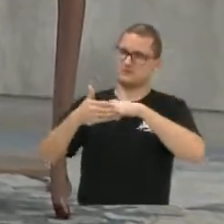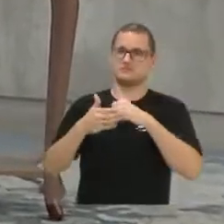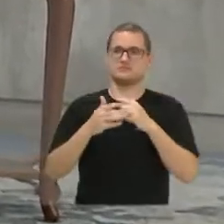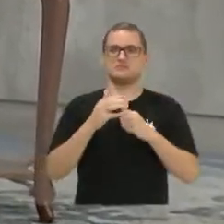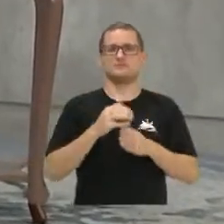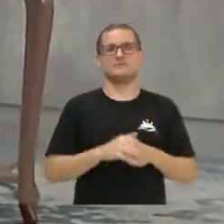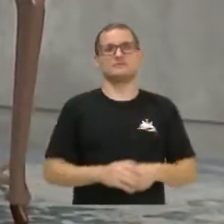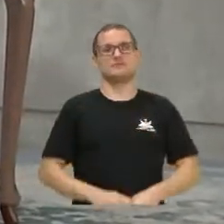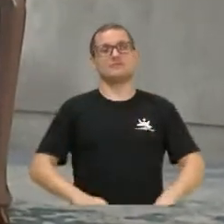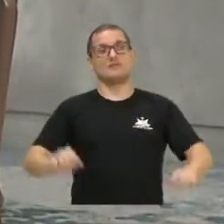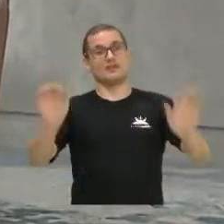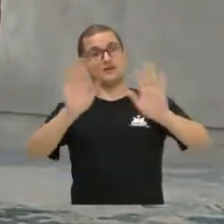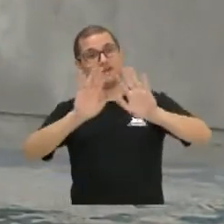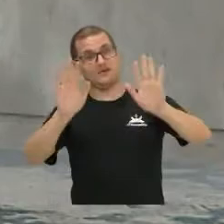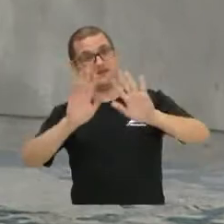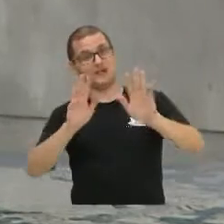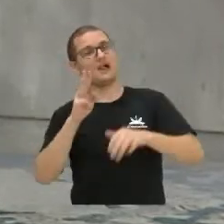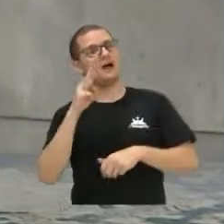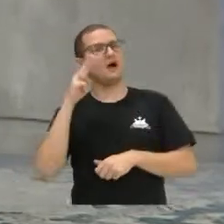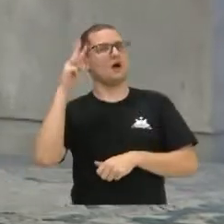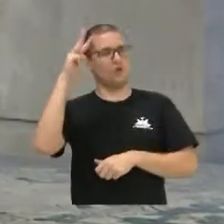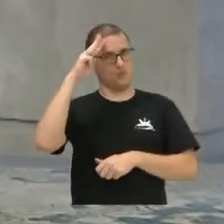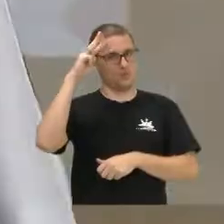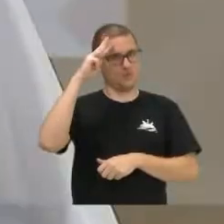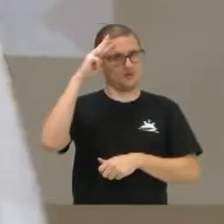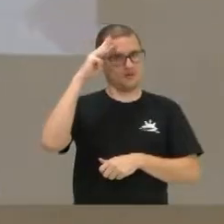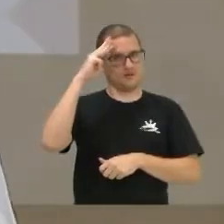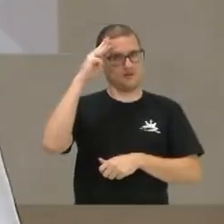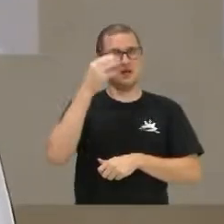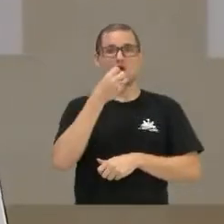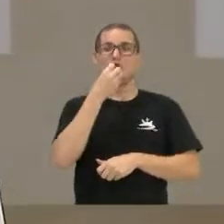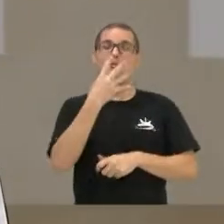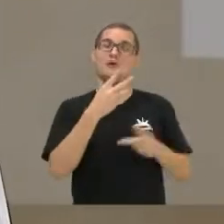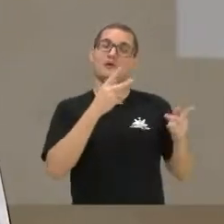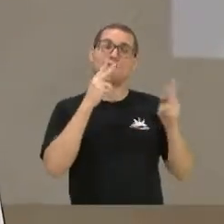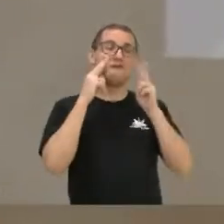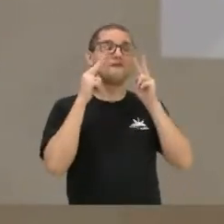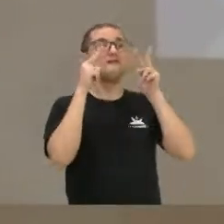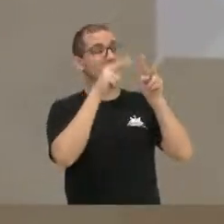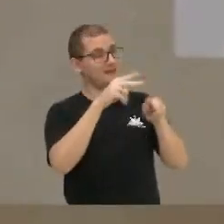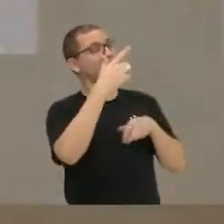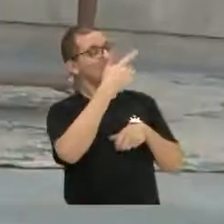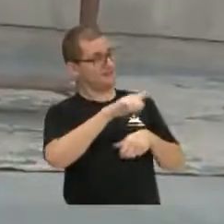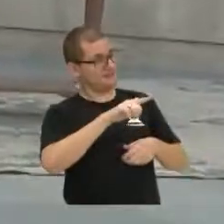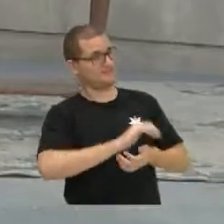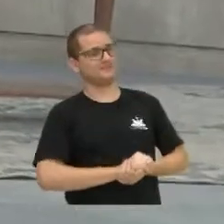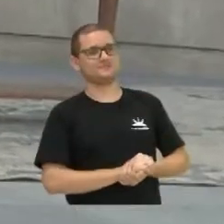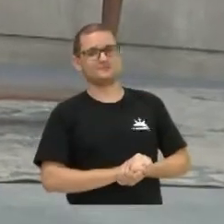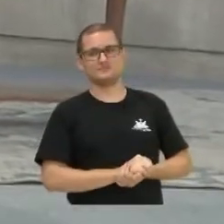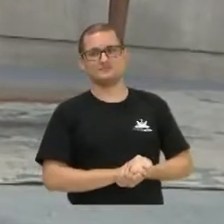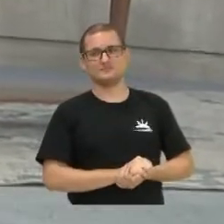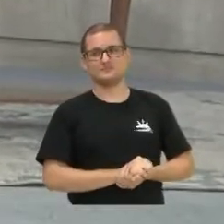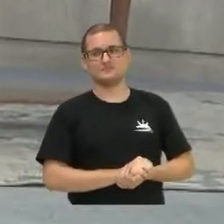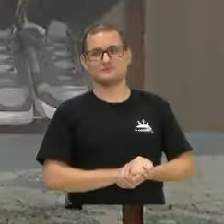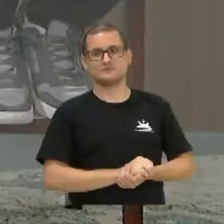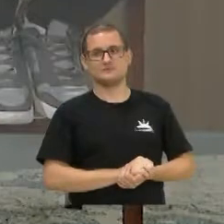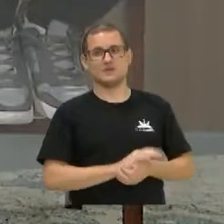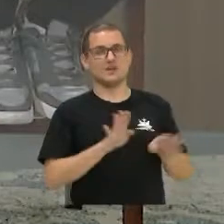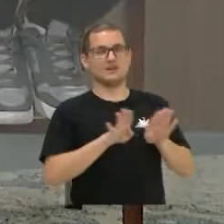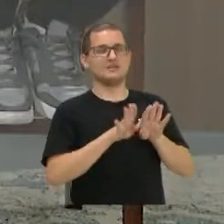o olá william ah que bom vê-lo outra vez e os